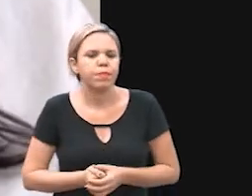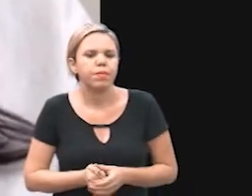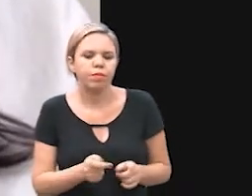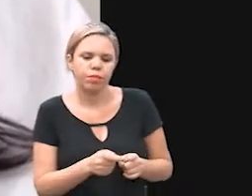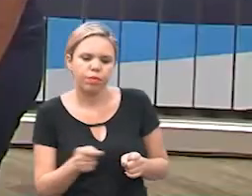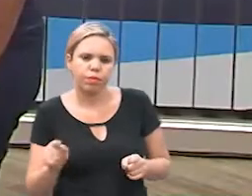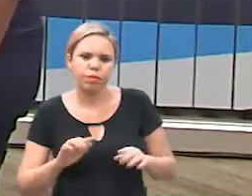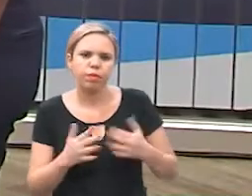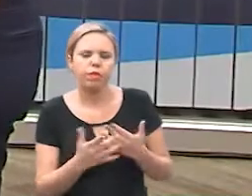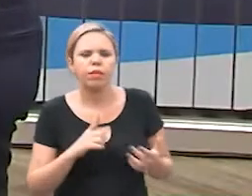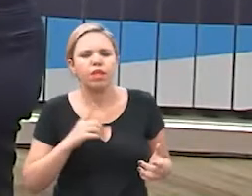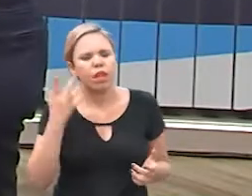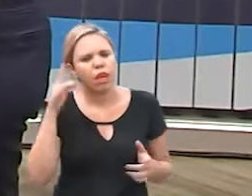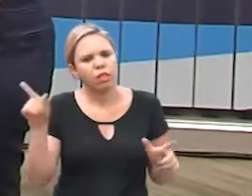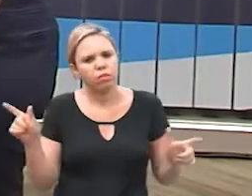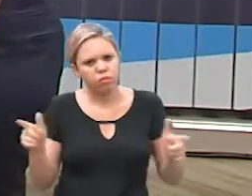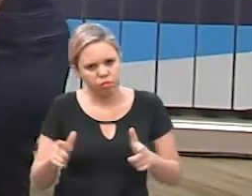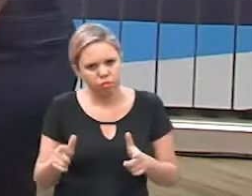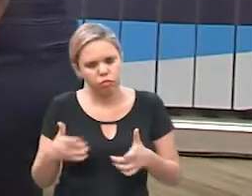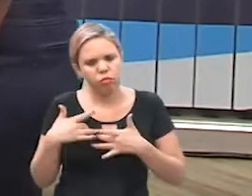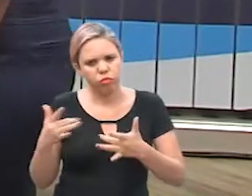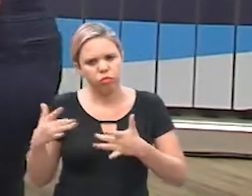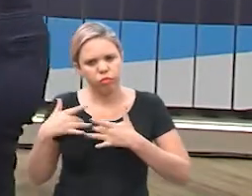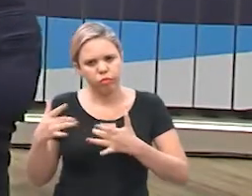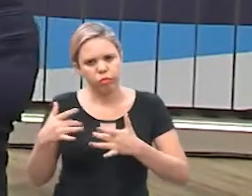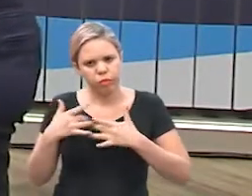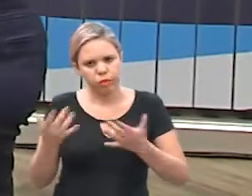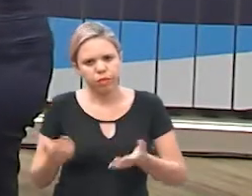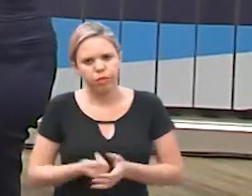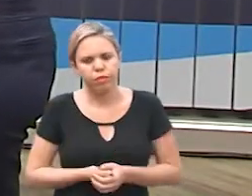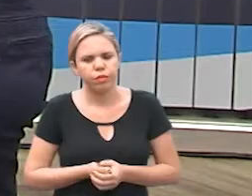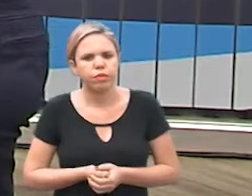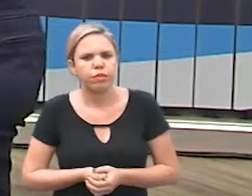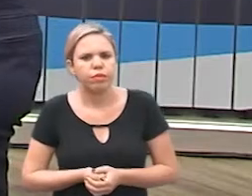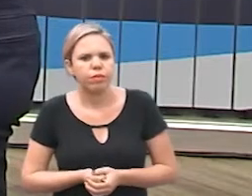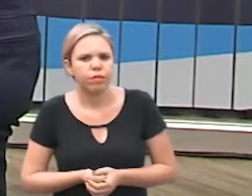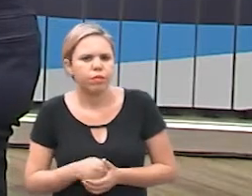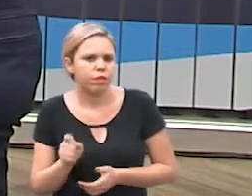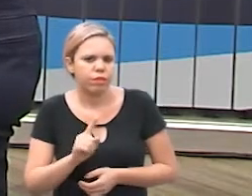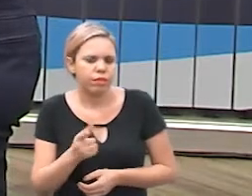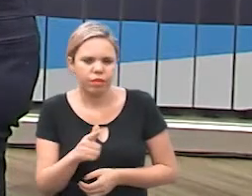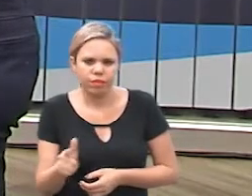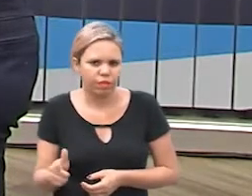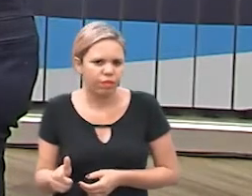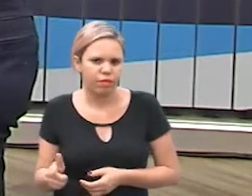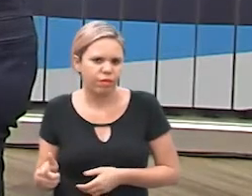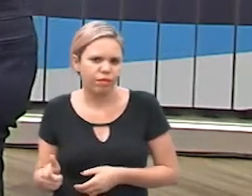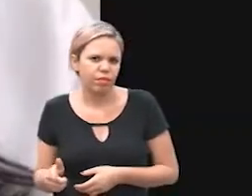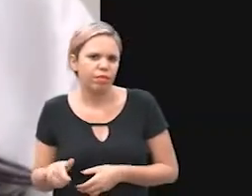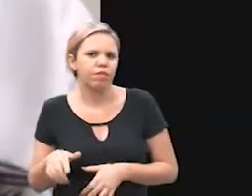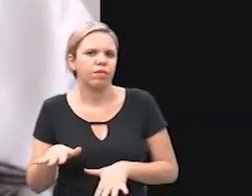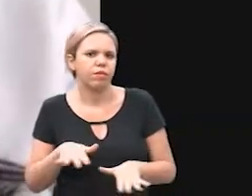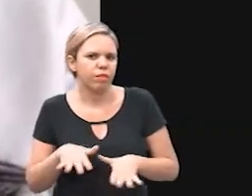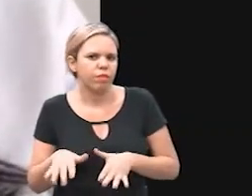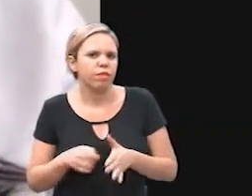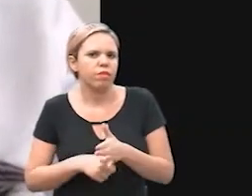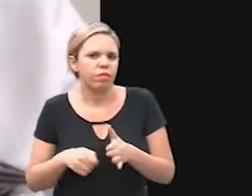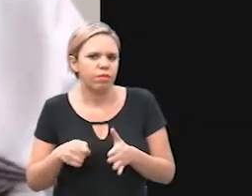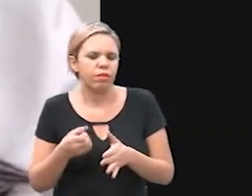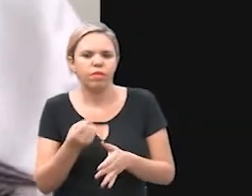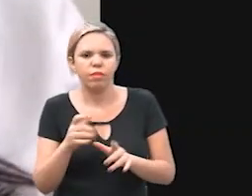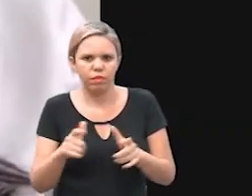Durante a quarentena, houve uma baixa no número de doadoras? Não, houve um aumento do número